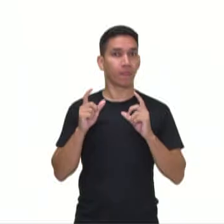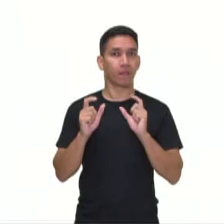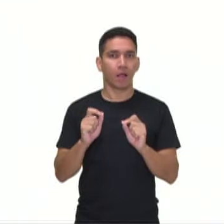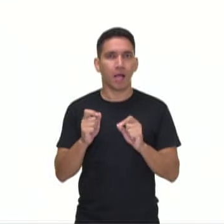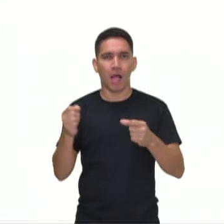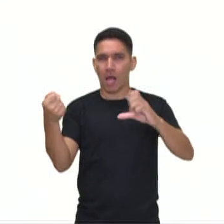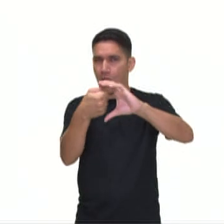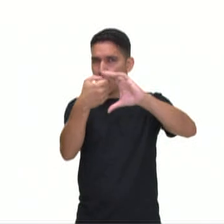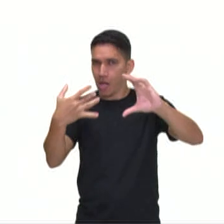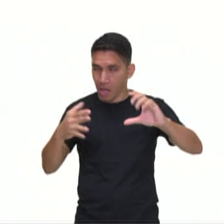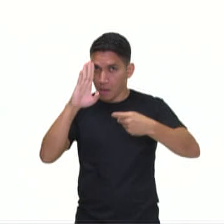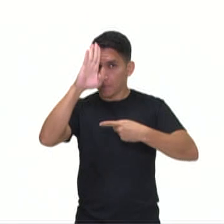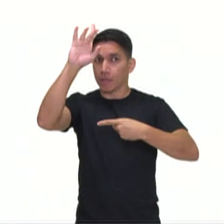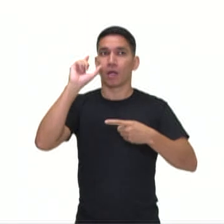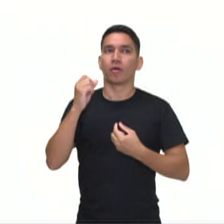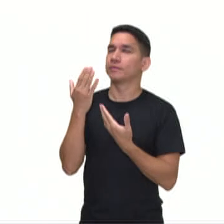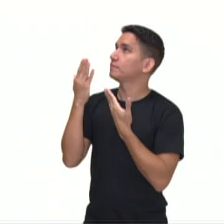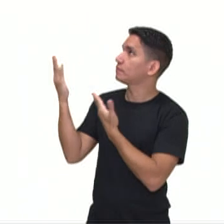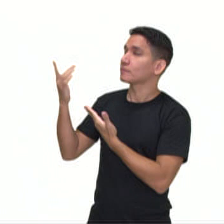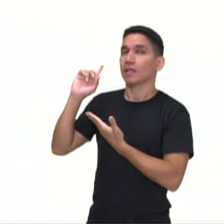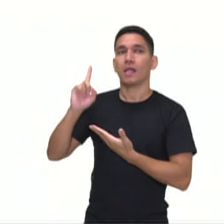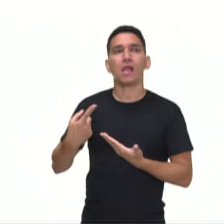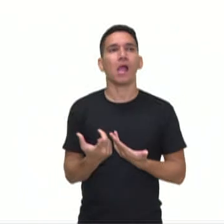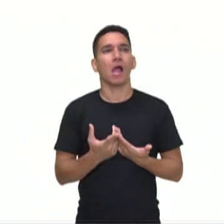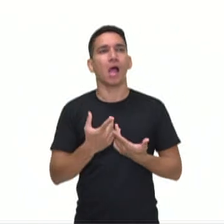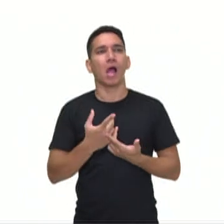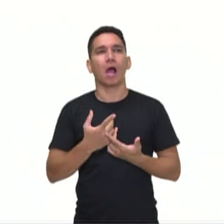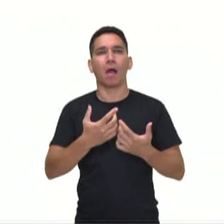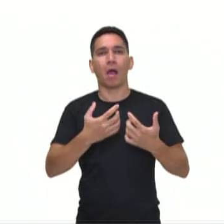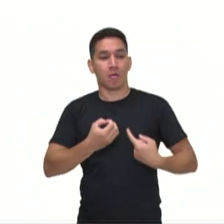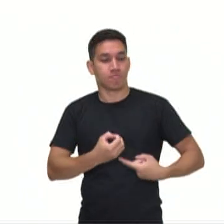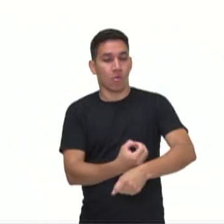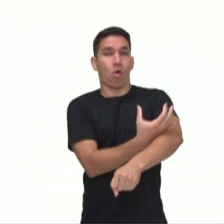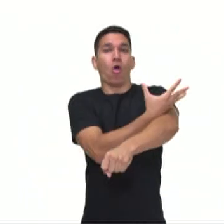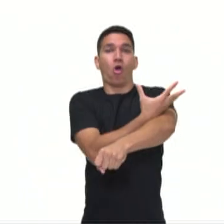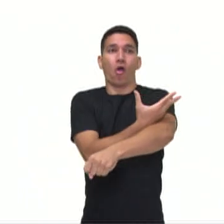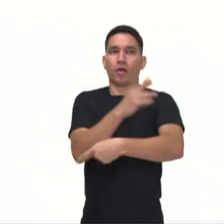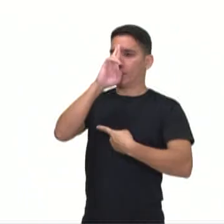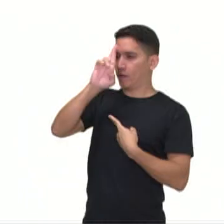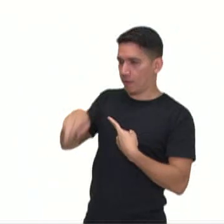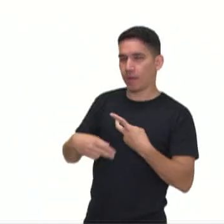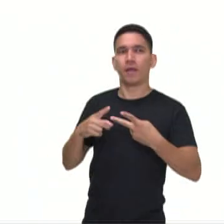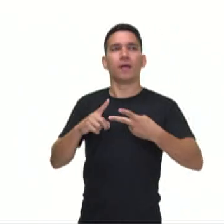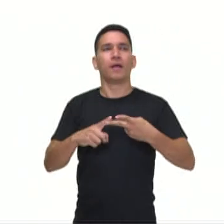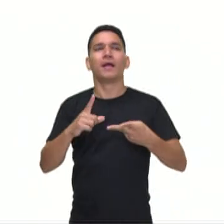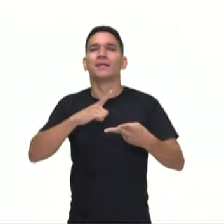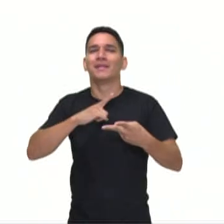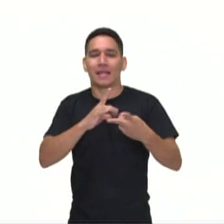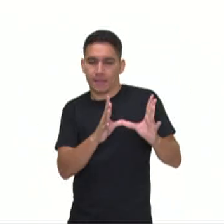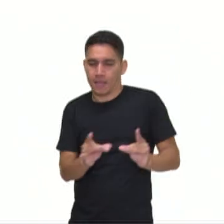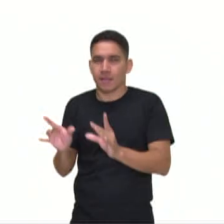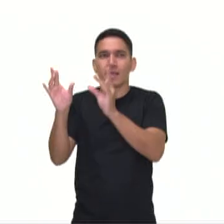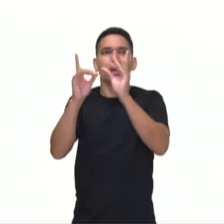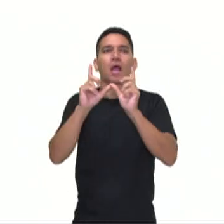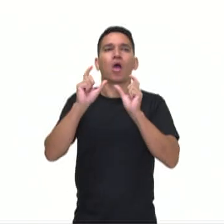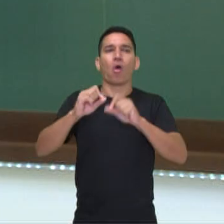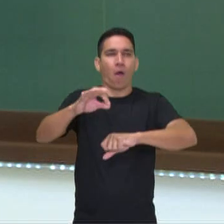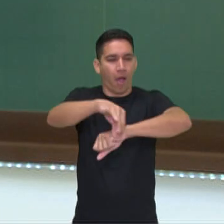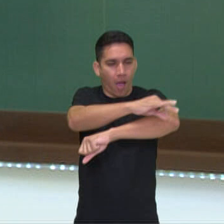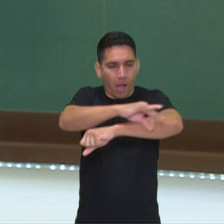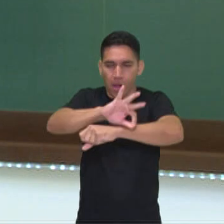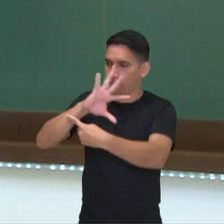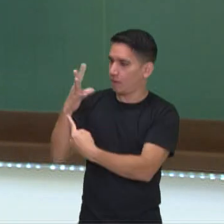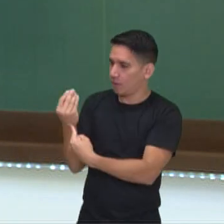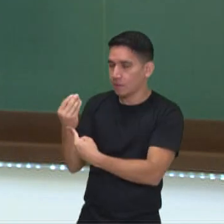grandes características é o emocional sobre o racional, entrelaçamento entre arquitetura e escultura, né? Porque num determinado momento o